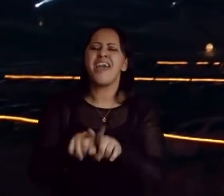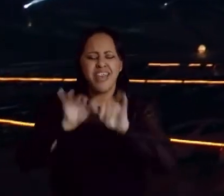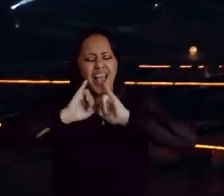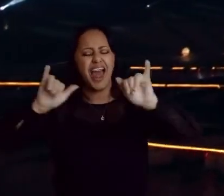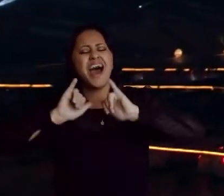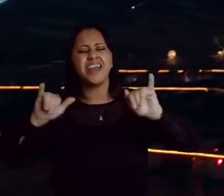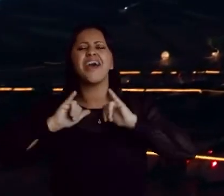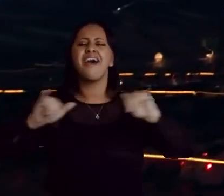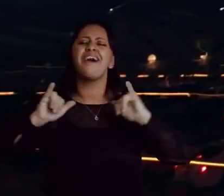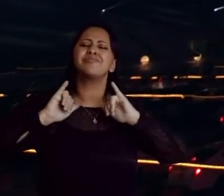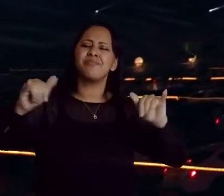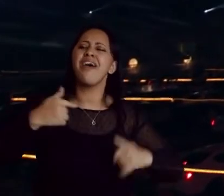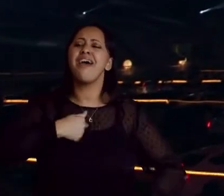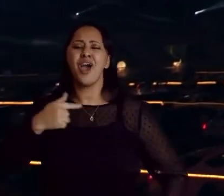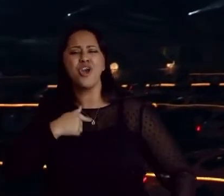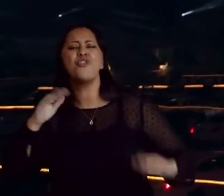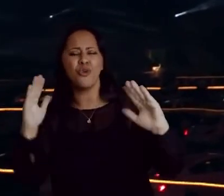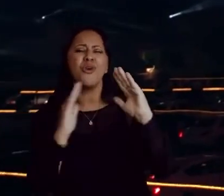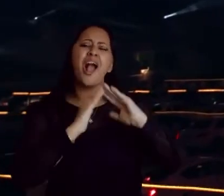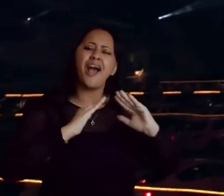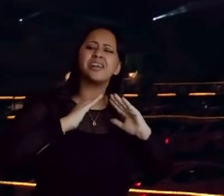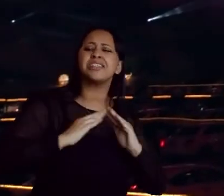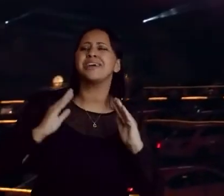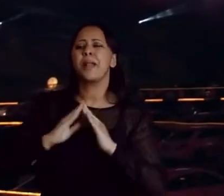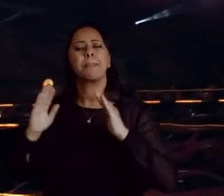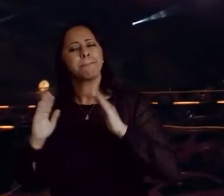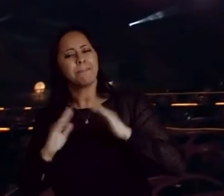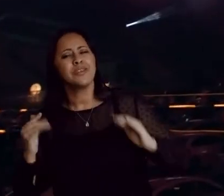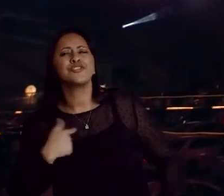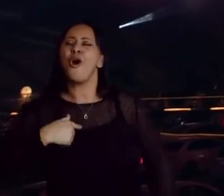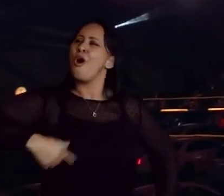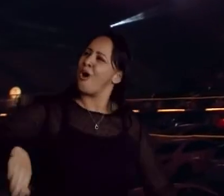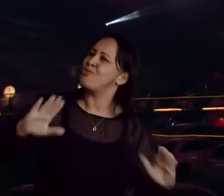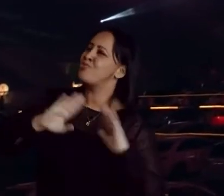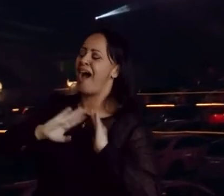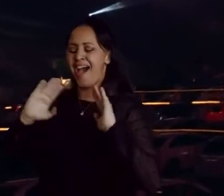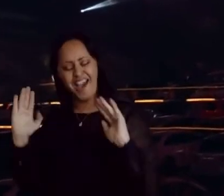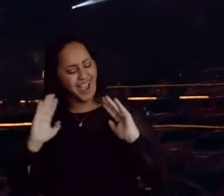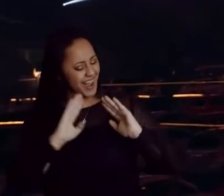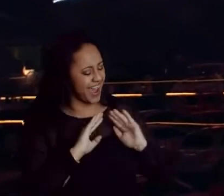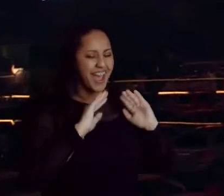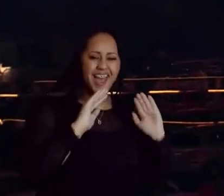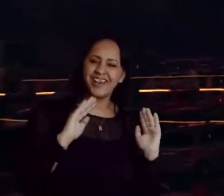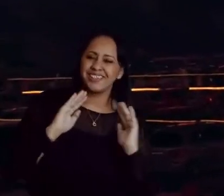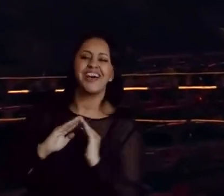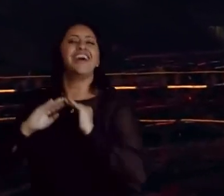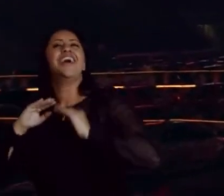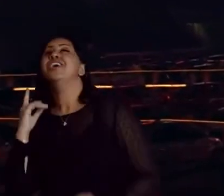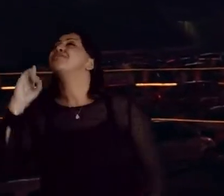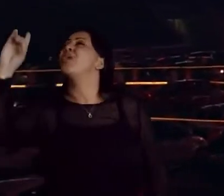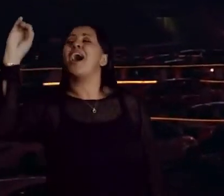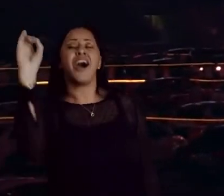Senhor. Eu sou tua casa, Deus. Eu sou tua casa. Eu sou tua